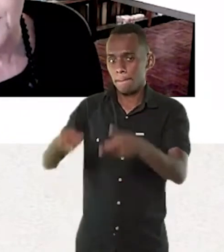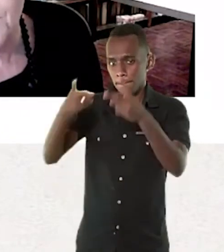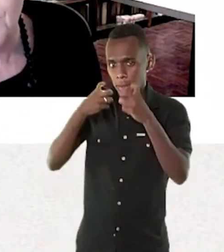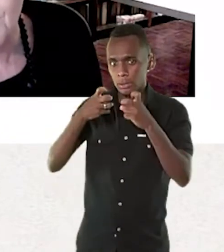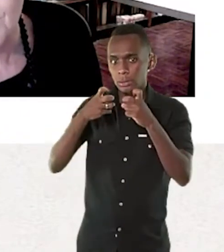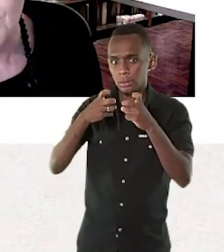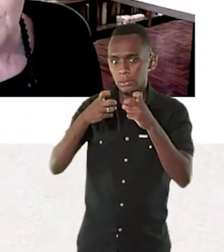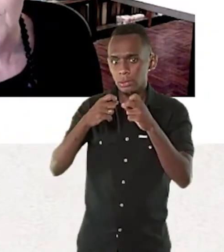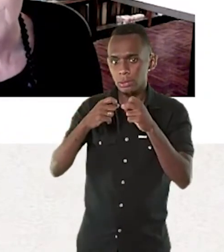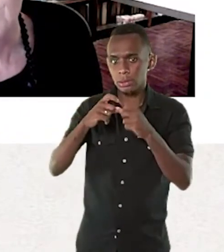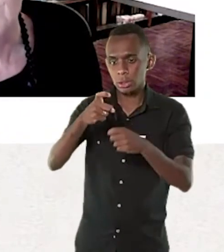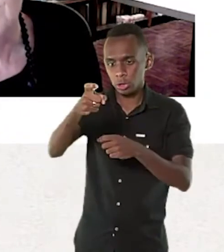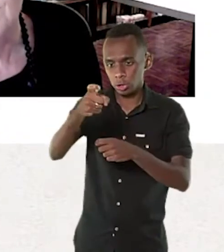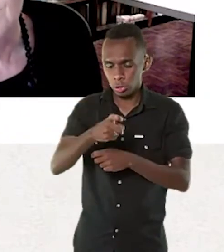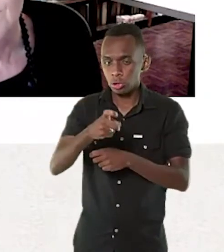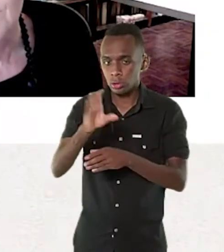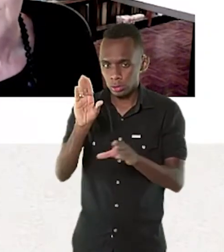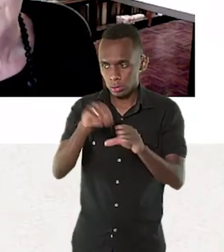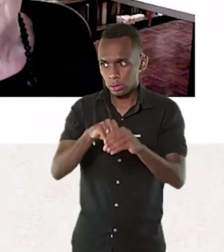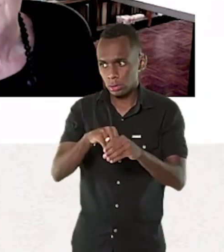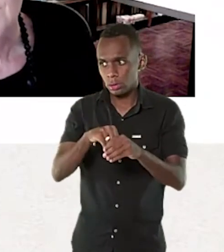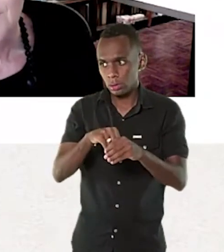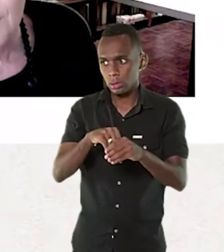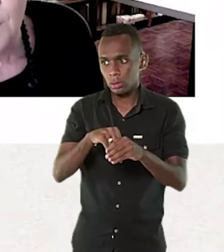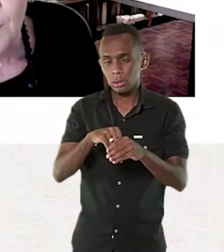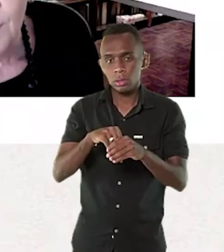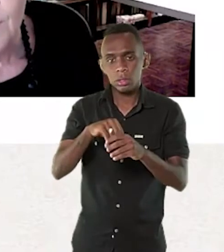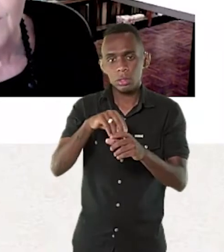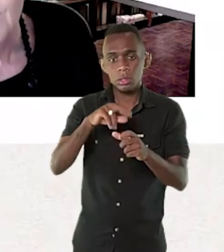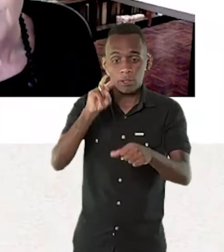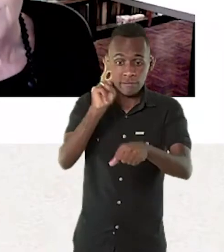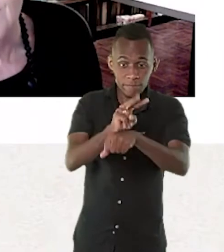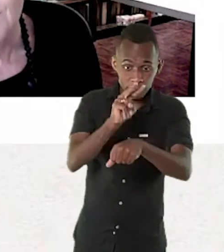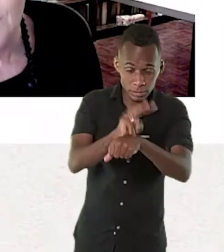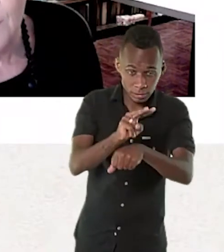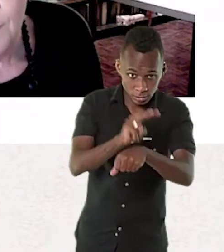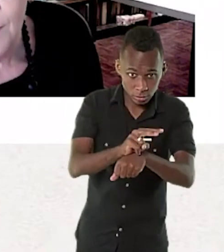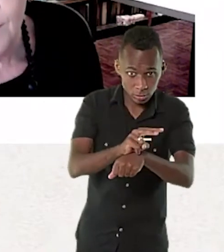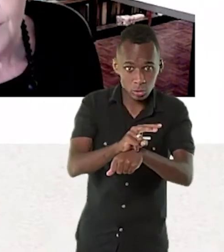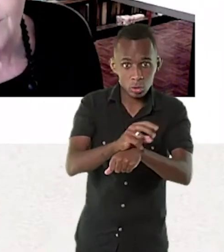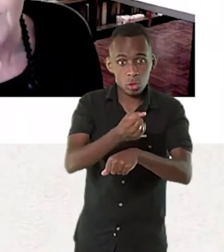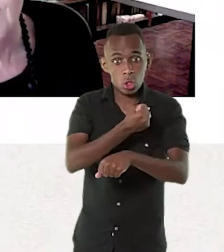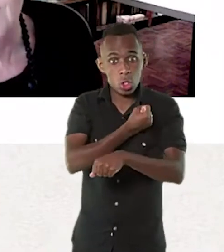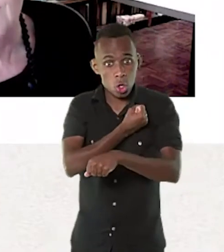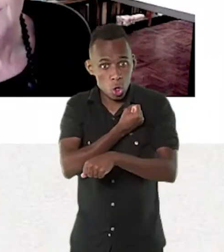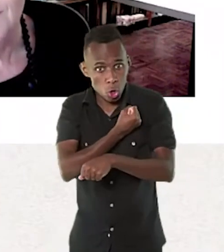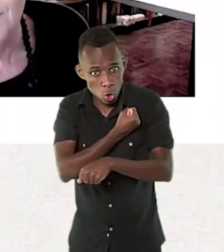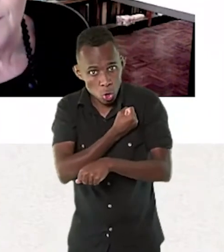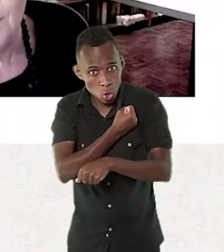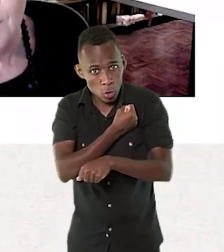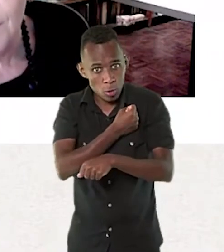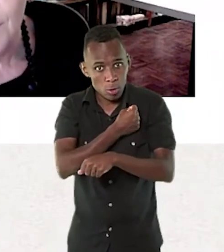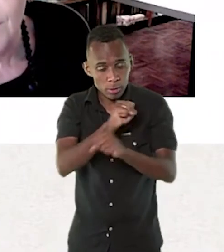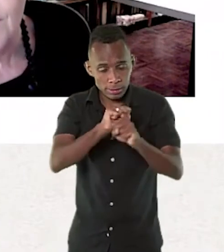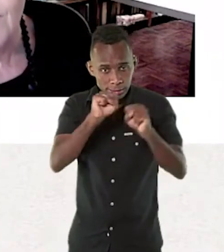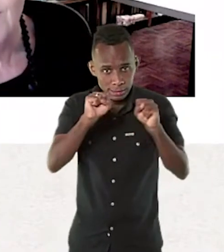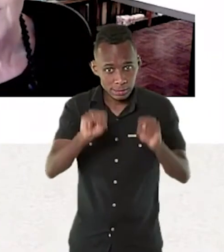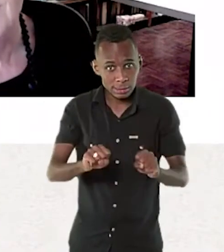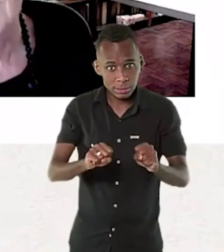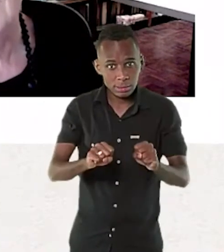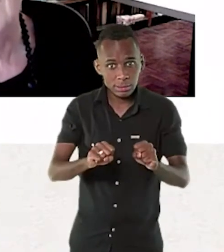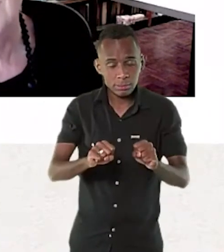no meio, né? Vigilância algorítmica, das